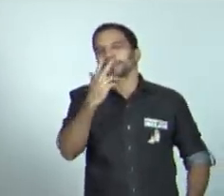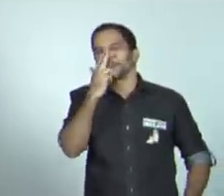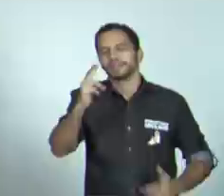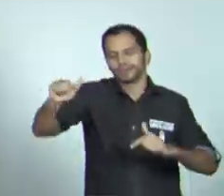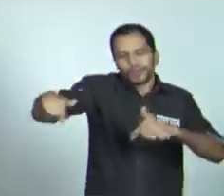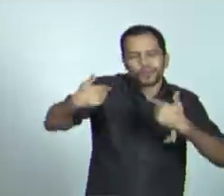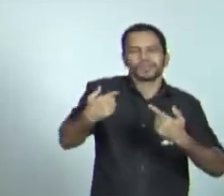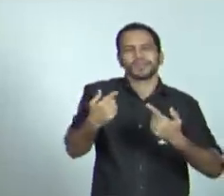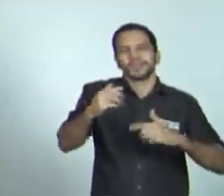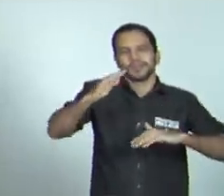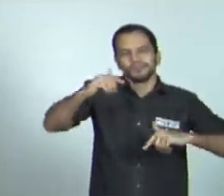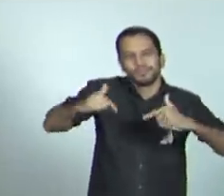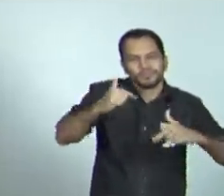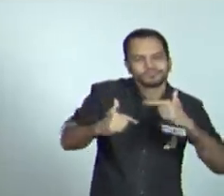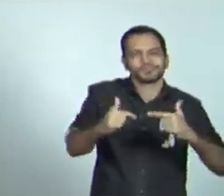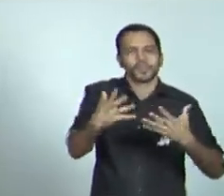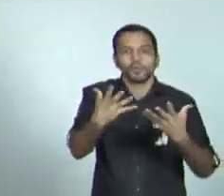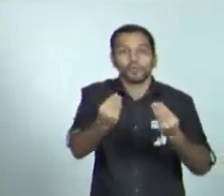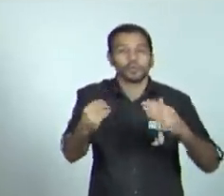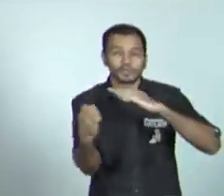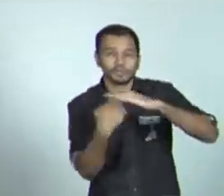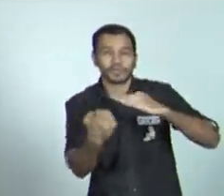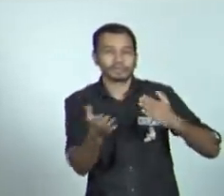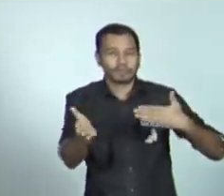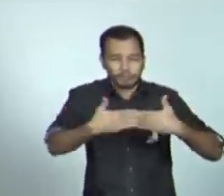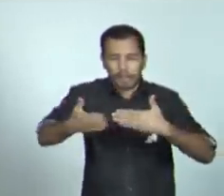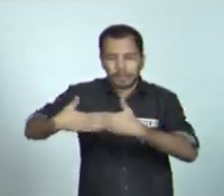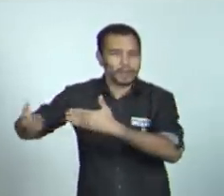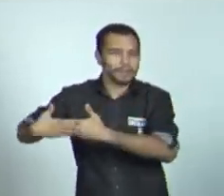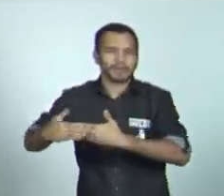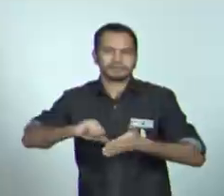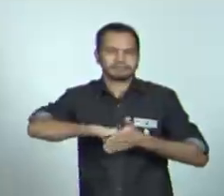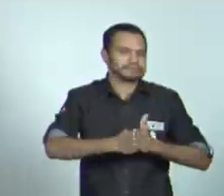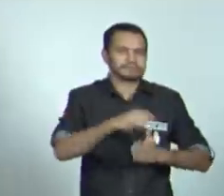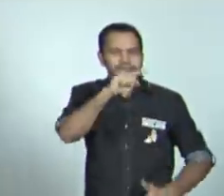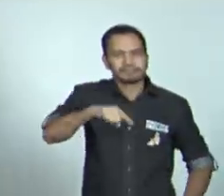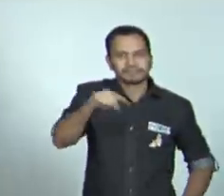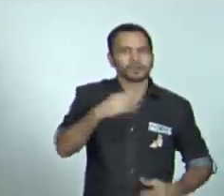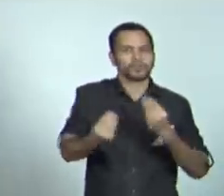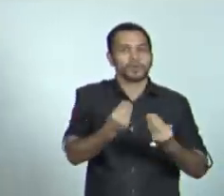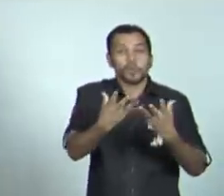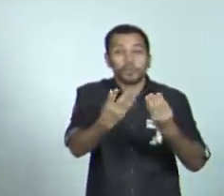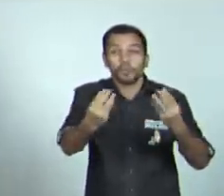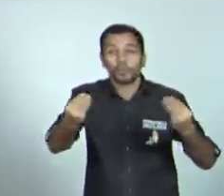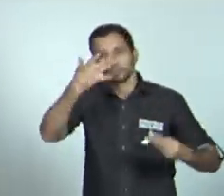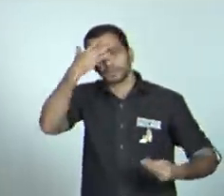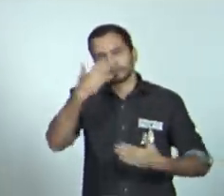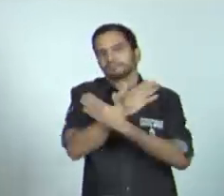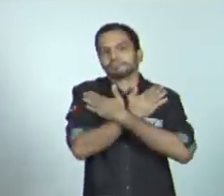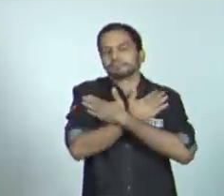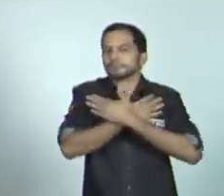fechando cerca de 600 mil muitas pessoas ficam desempregadas muito